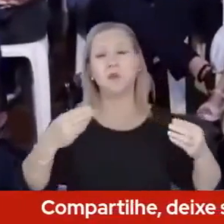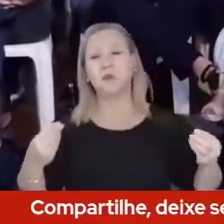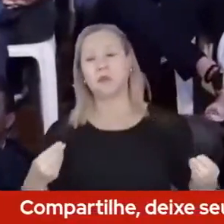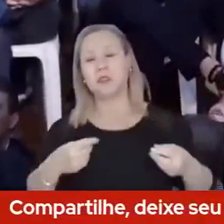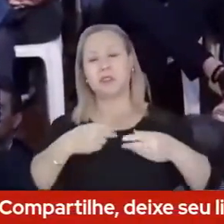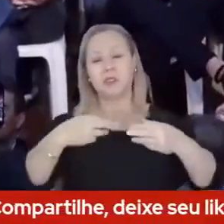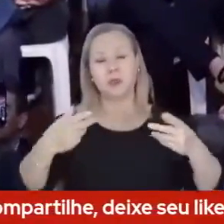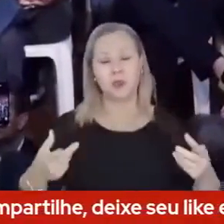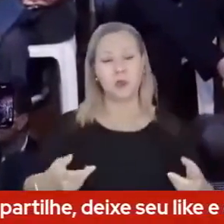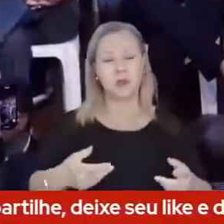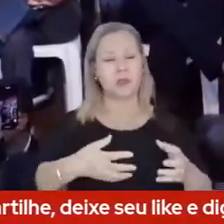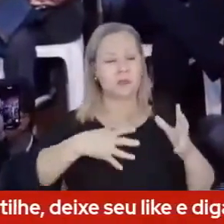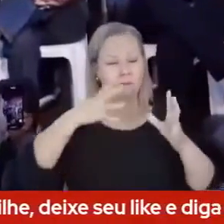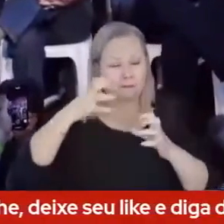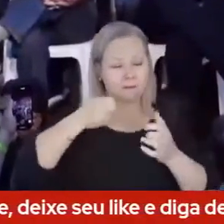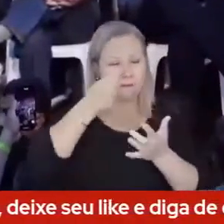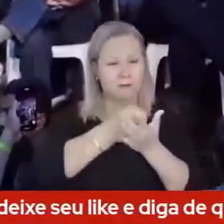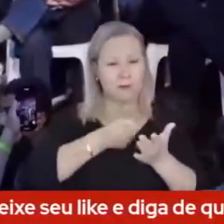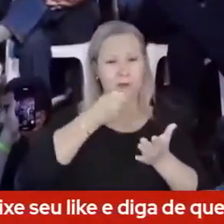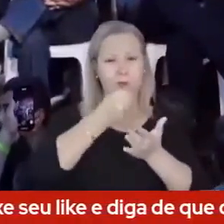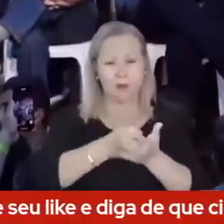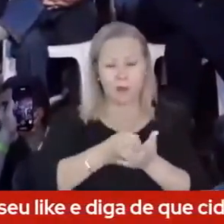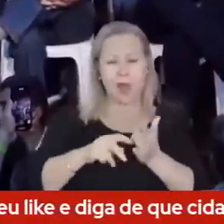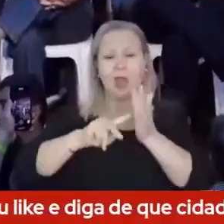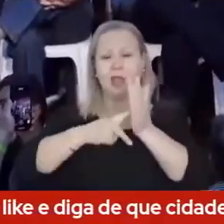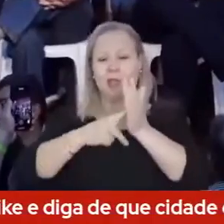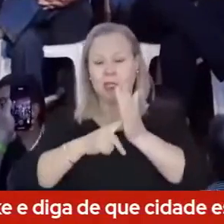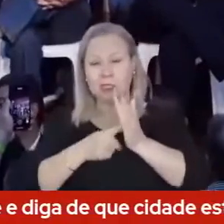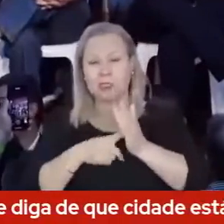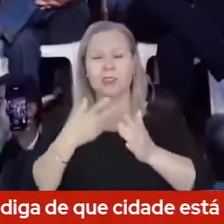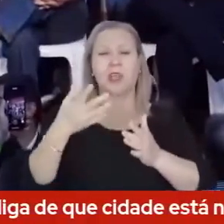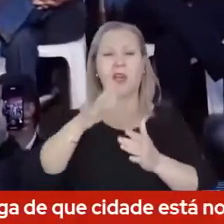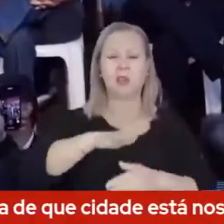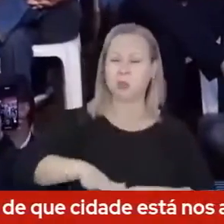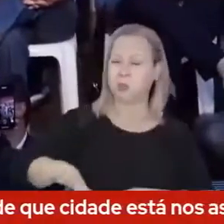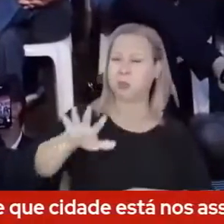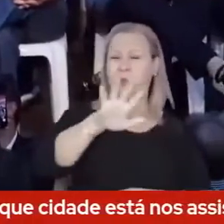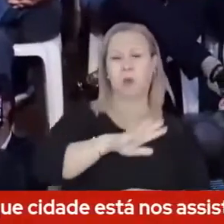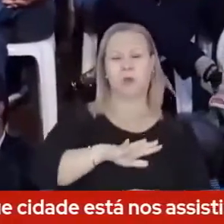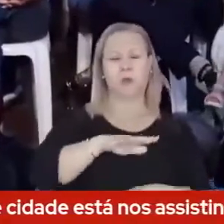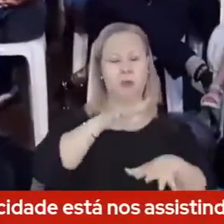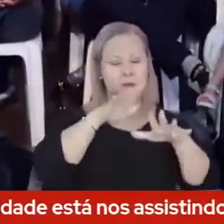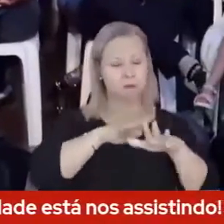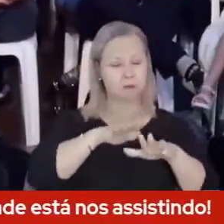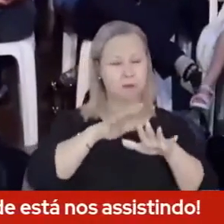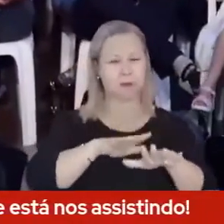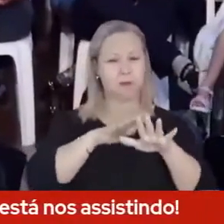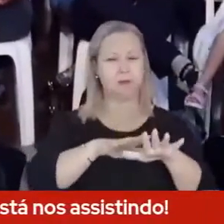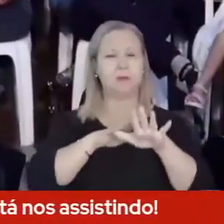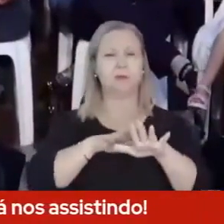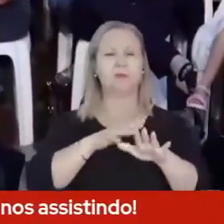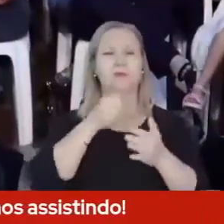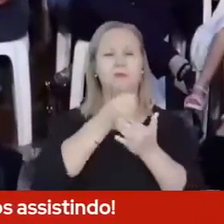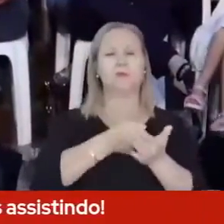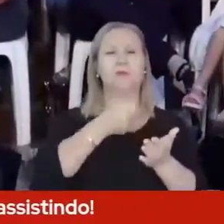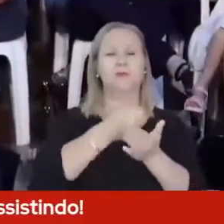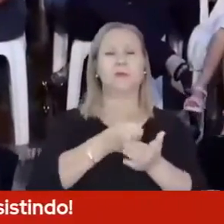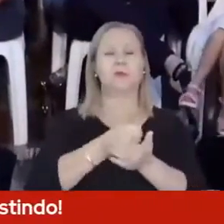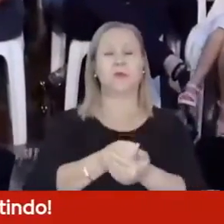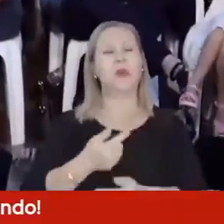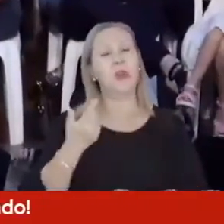sindical brigou, que o movimento social brigou, e que nós conseguimos, com a capacidade de articulação